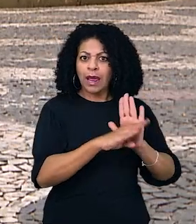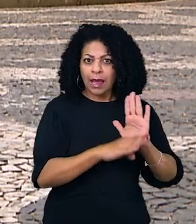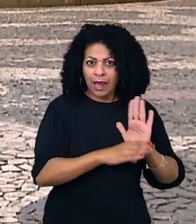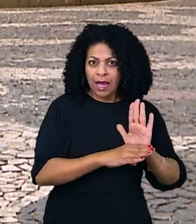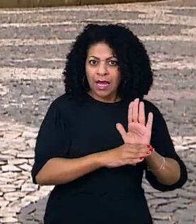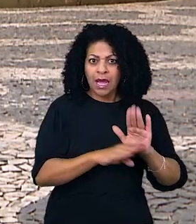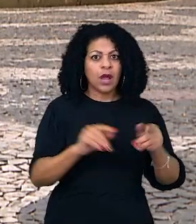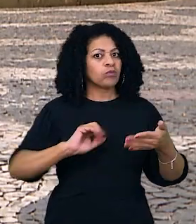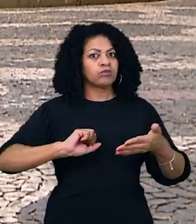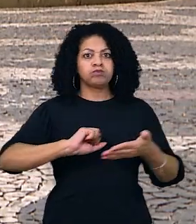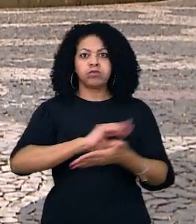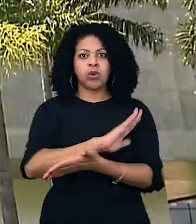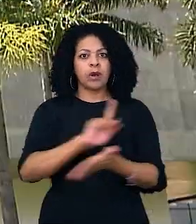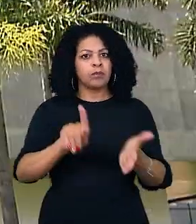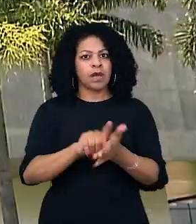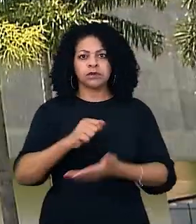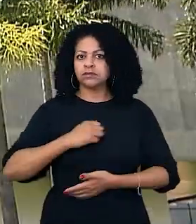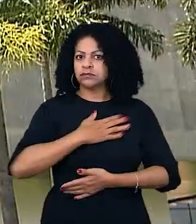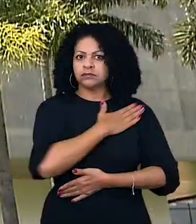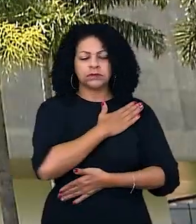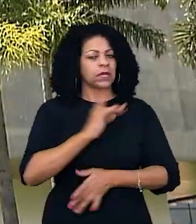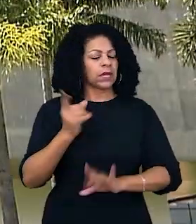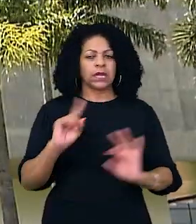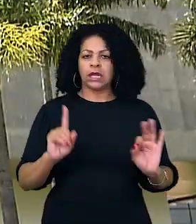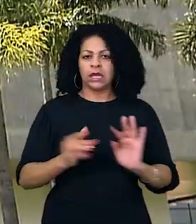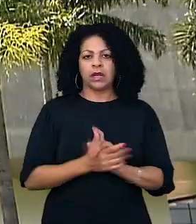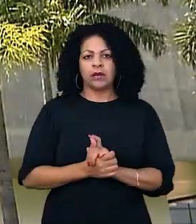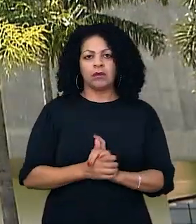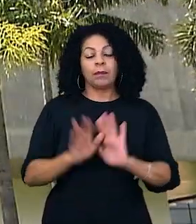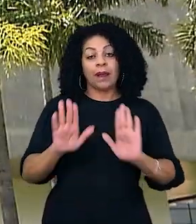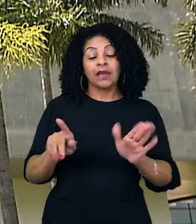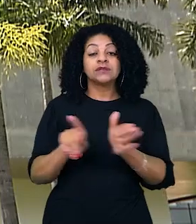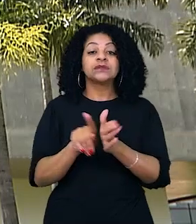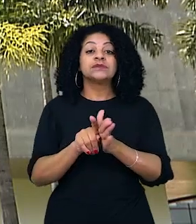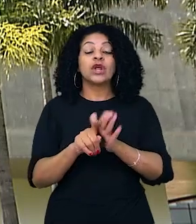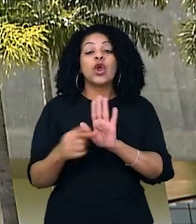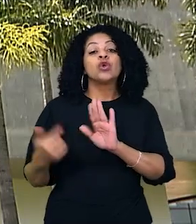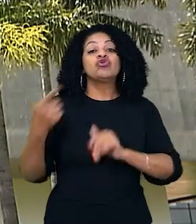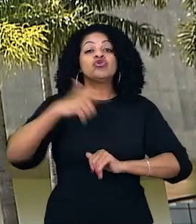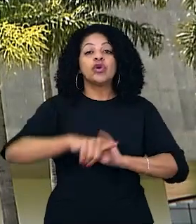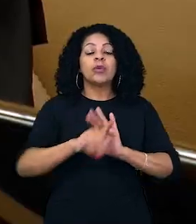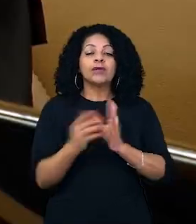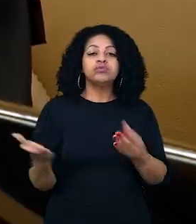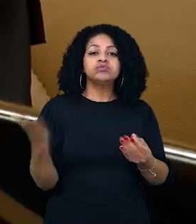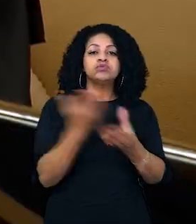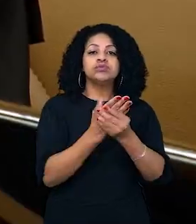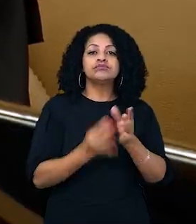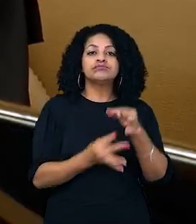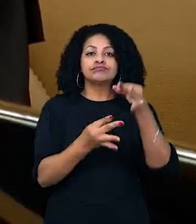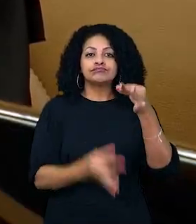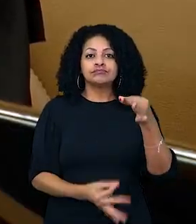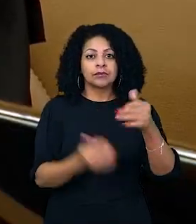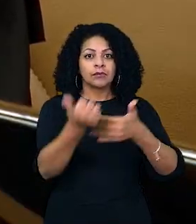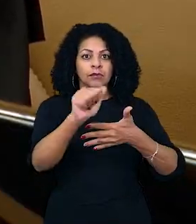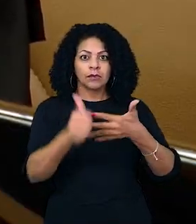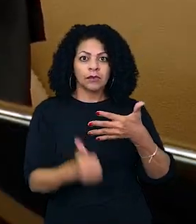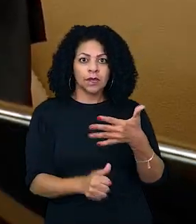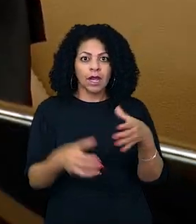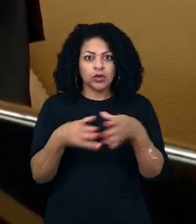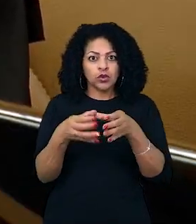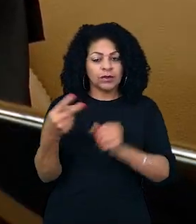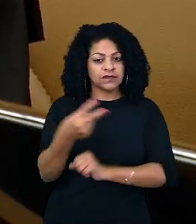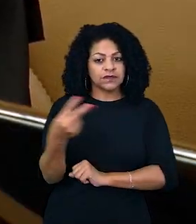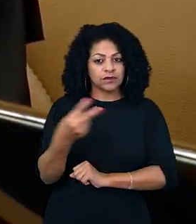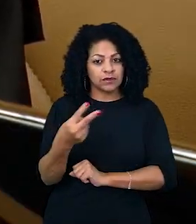não foi discriminatória. O trabalhador recorreu, então, ao Tribunal Superior do Trabalho. O caso foi analisado pela